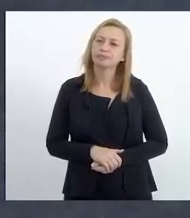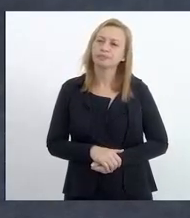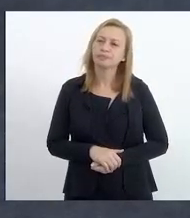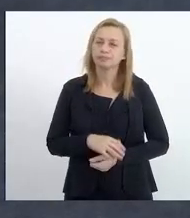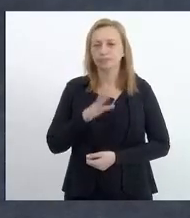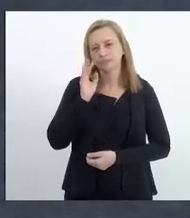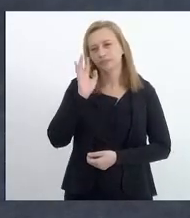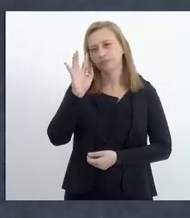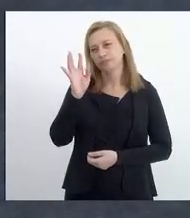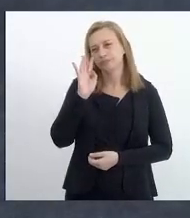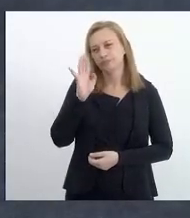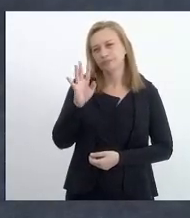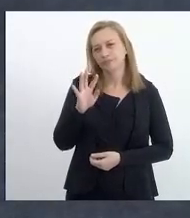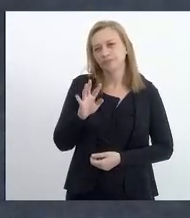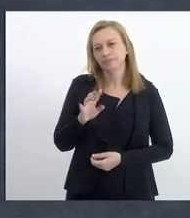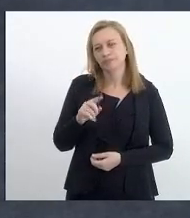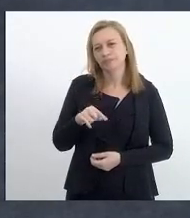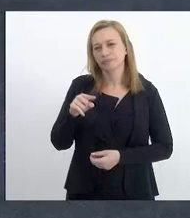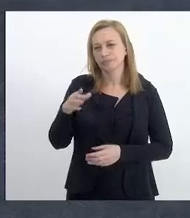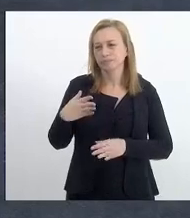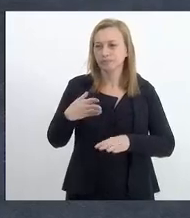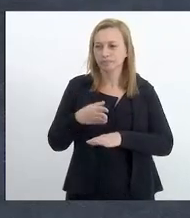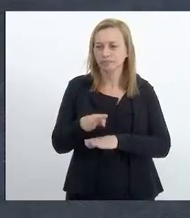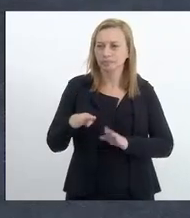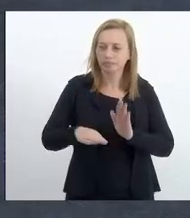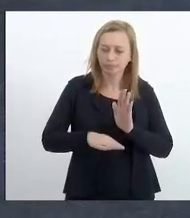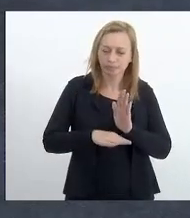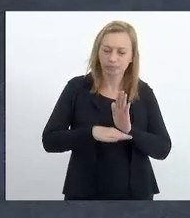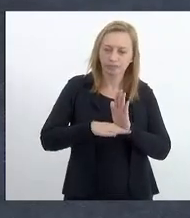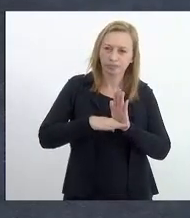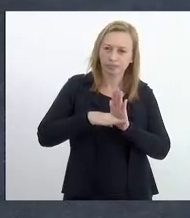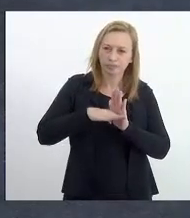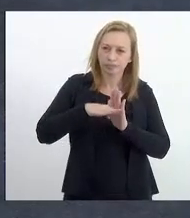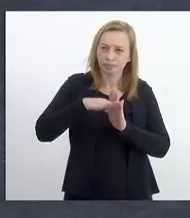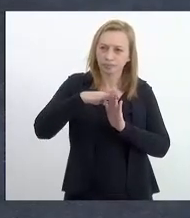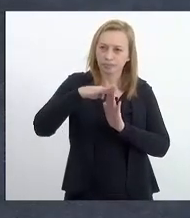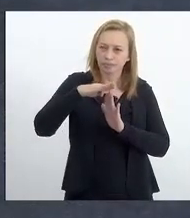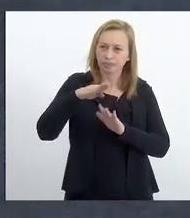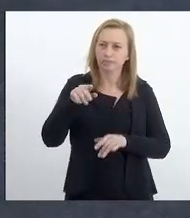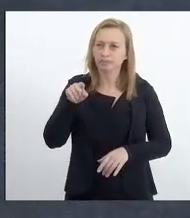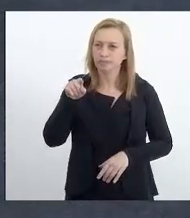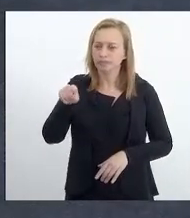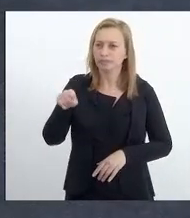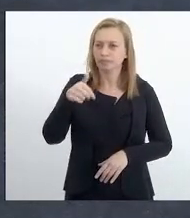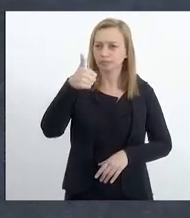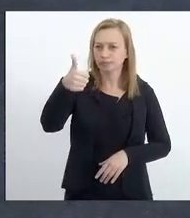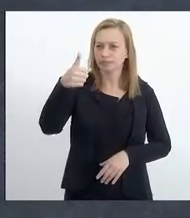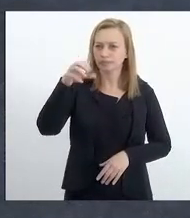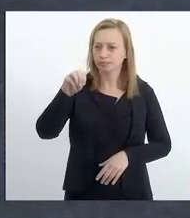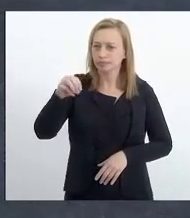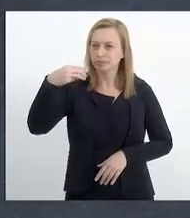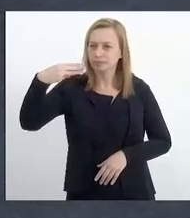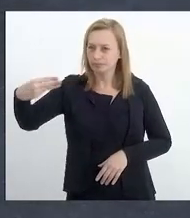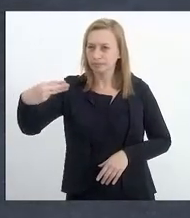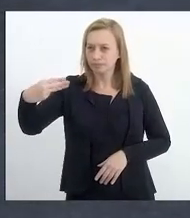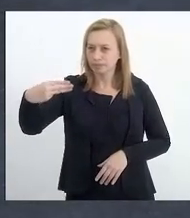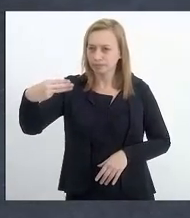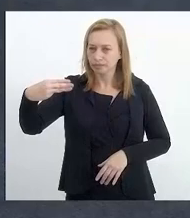Imagine que Vossa Excelência entra no elevador e aperta o andar 103, que é de uma